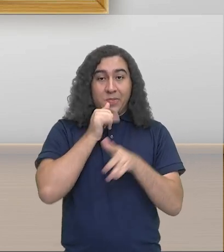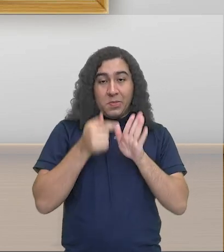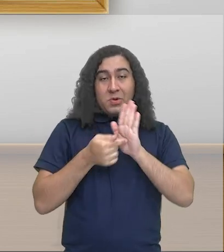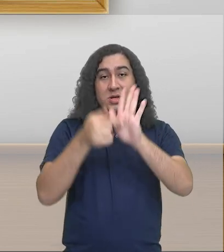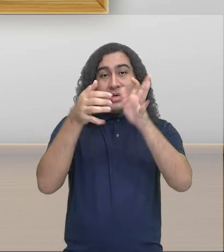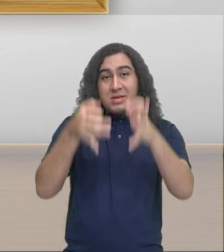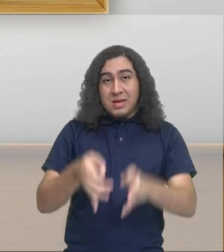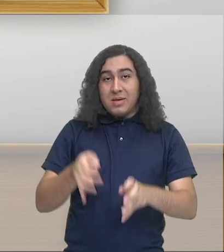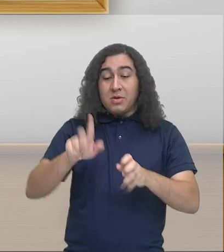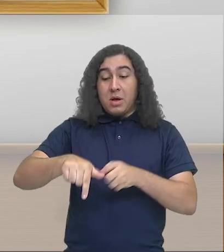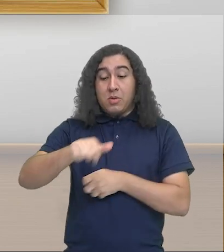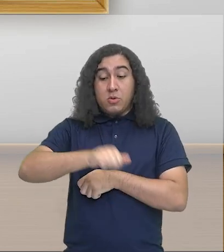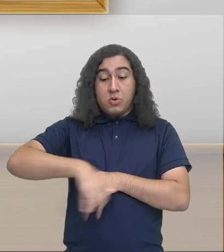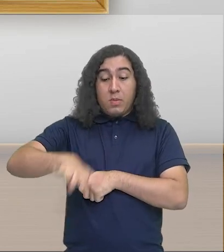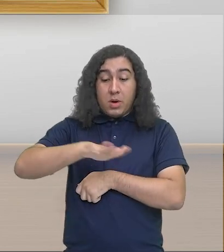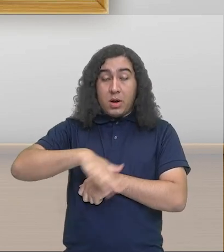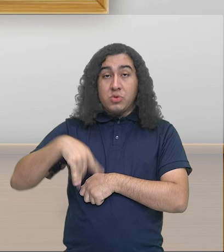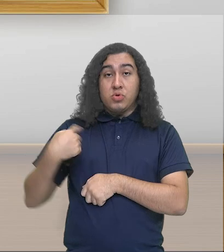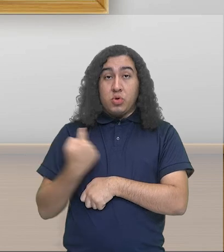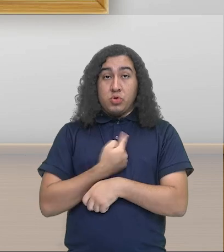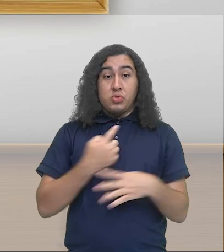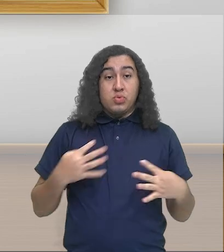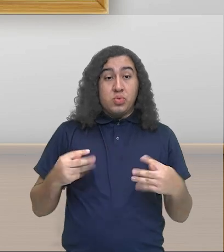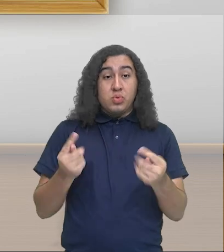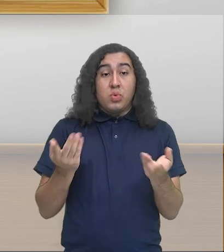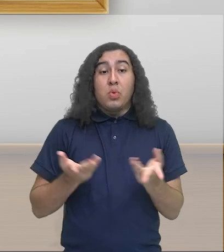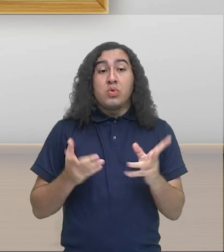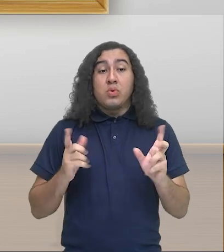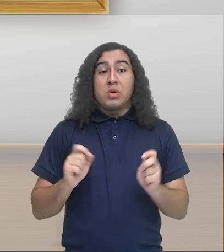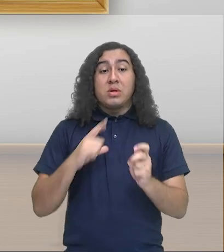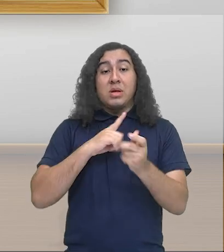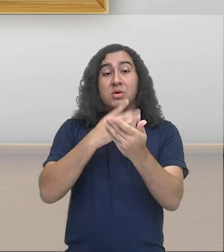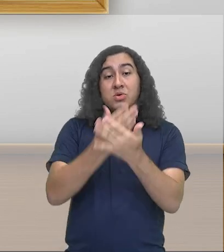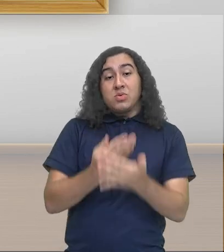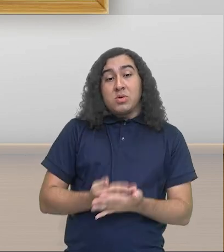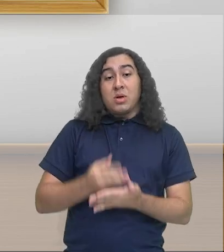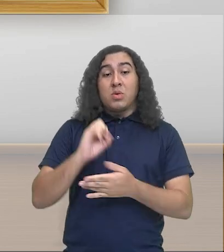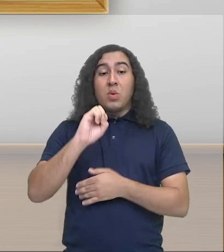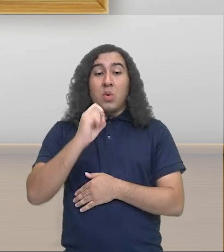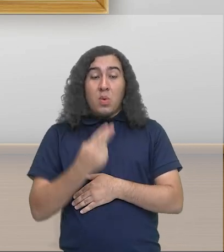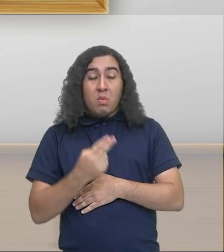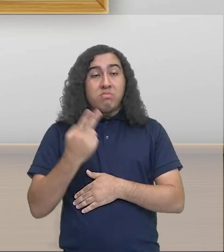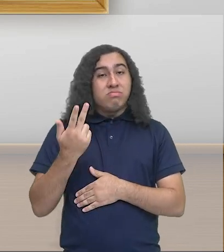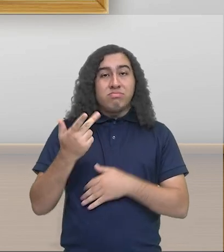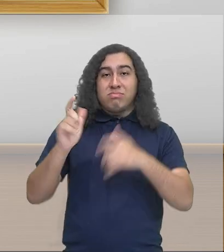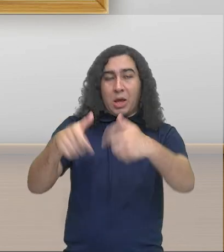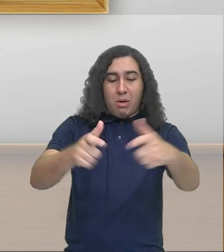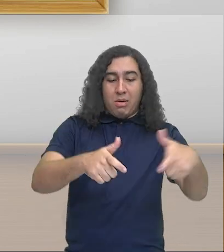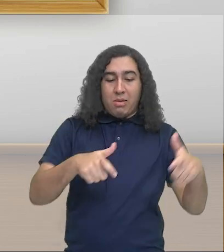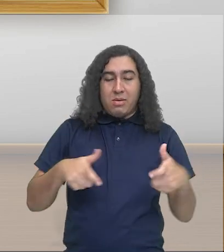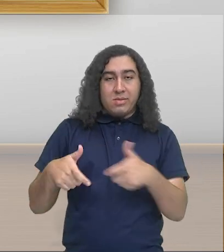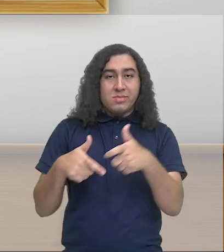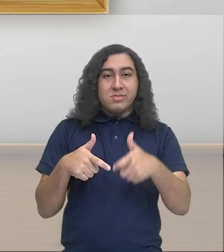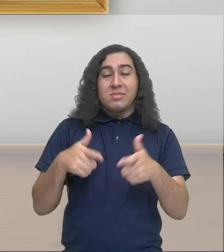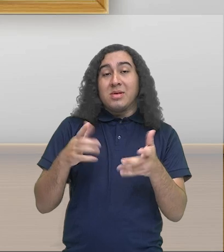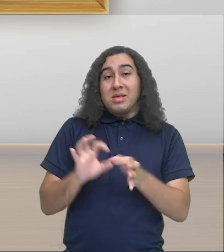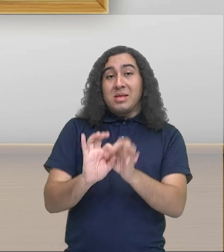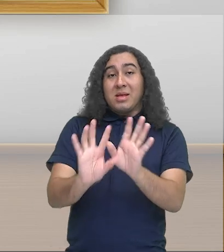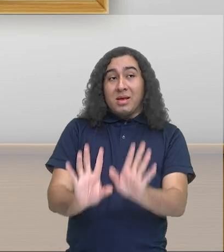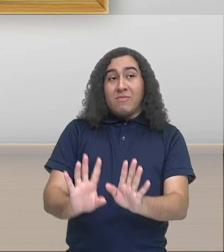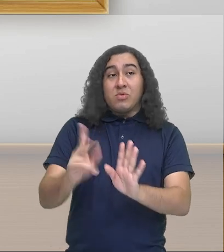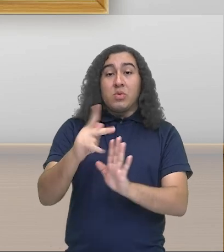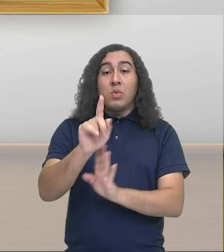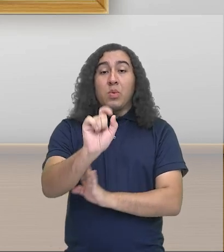exemplificar este ambiente que todos nós estamos estudando, onde quer que vocês estejam, para falarmos